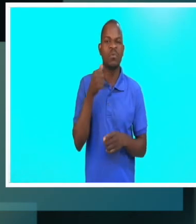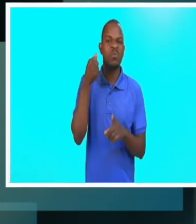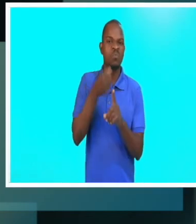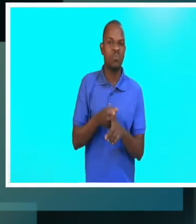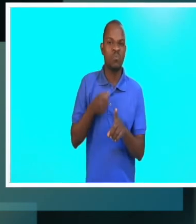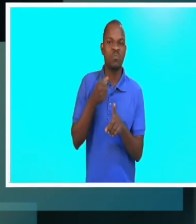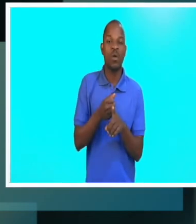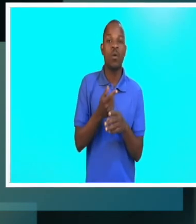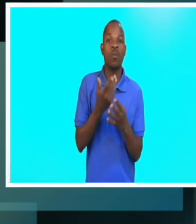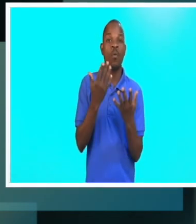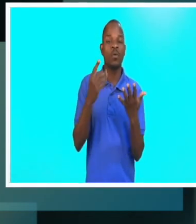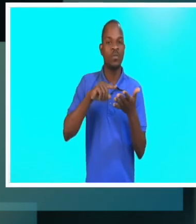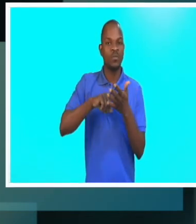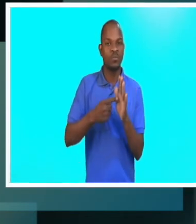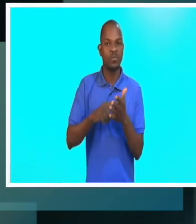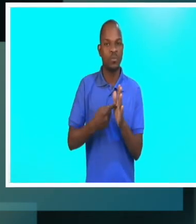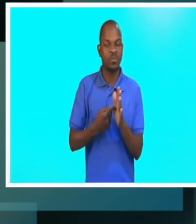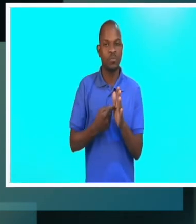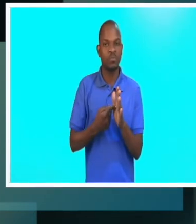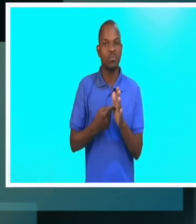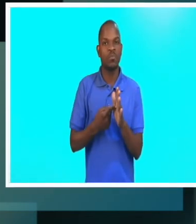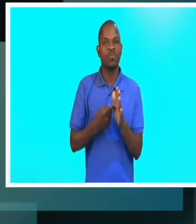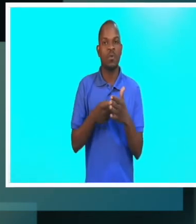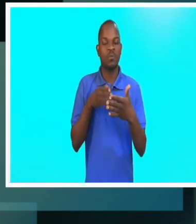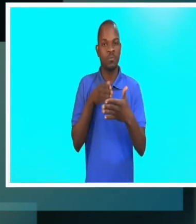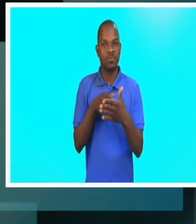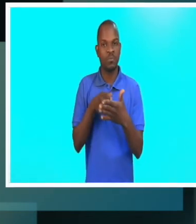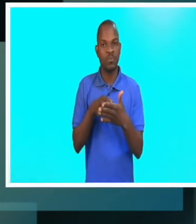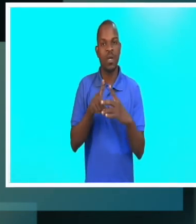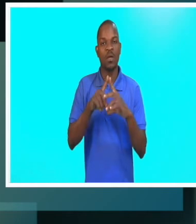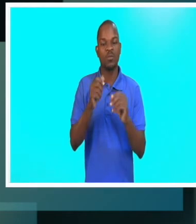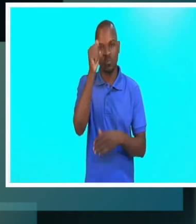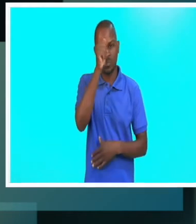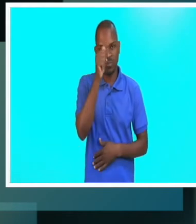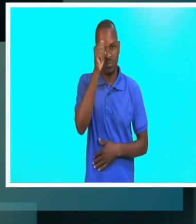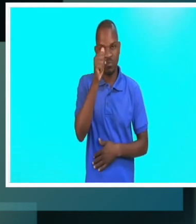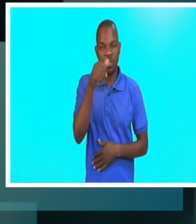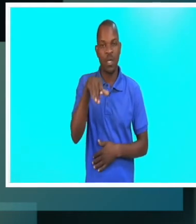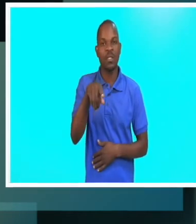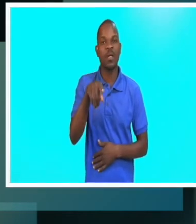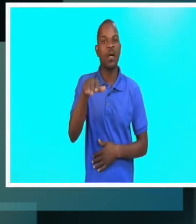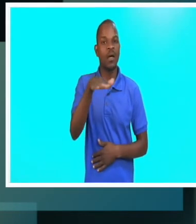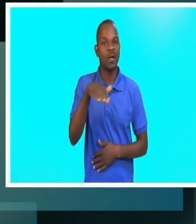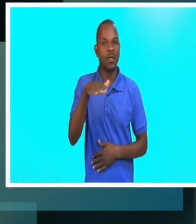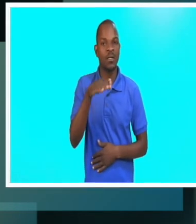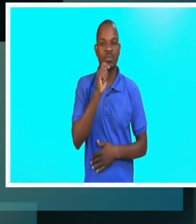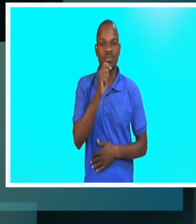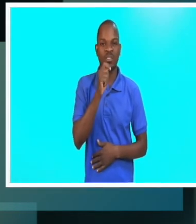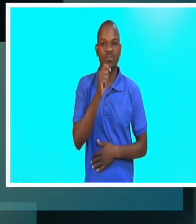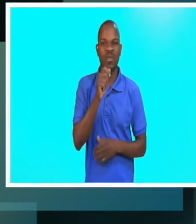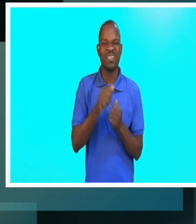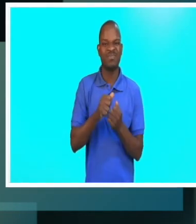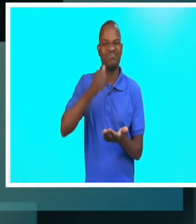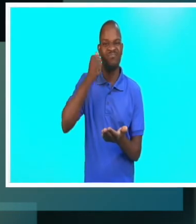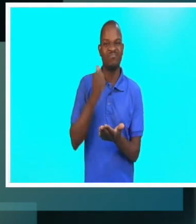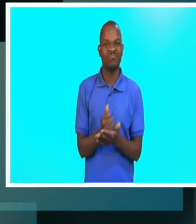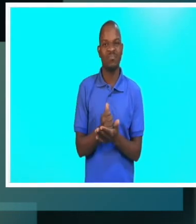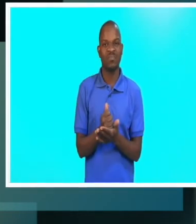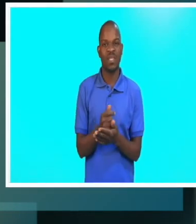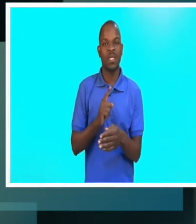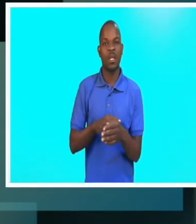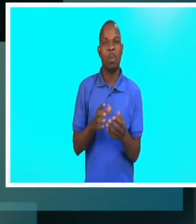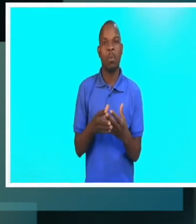Tentei várias vezes concorrer para a faculdade, para a área do jornalismo, e não conseguia. Só que eu vi que o tempo